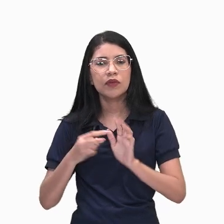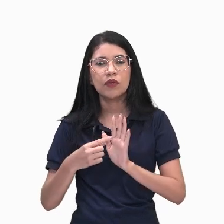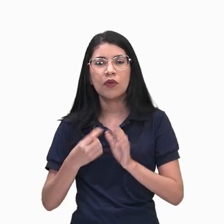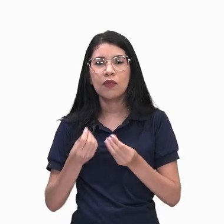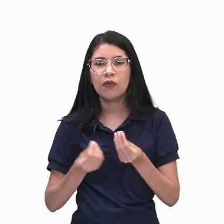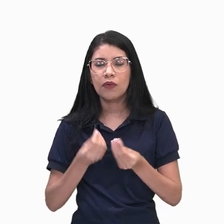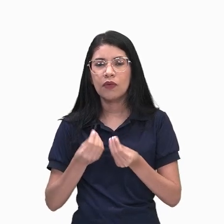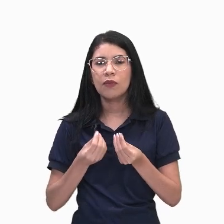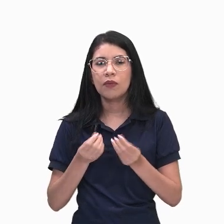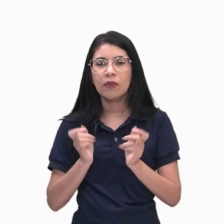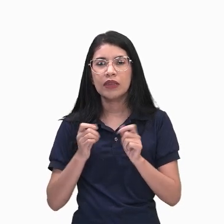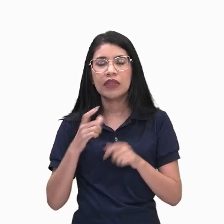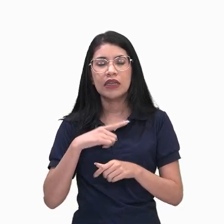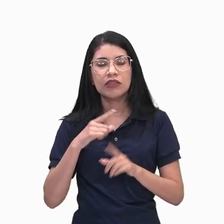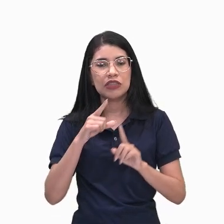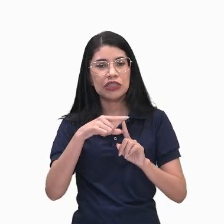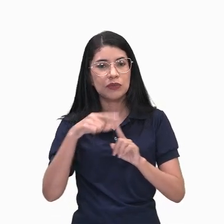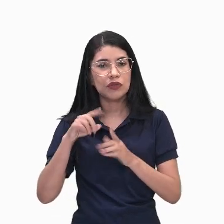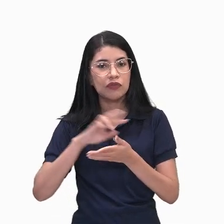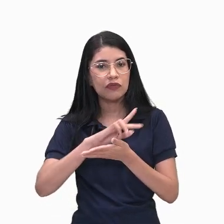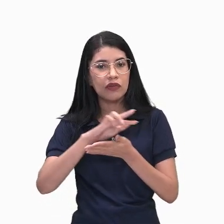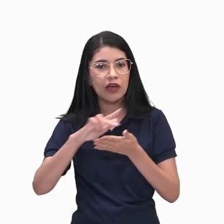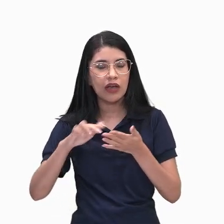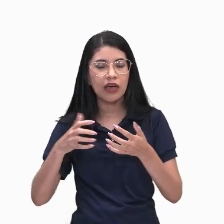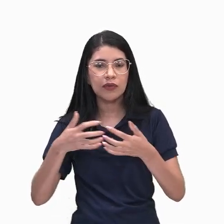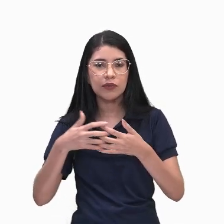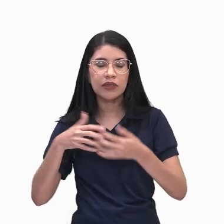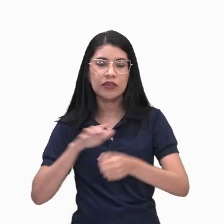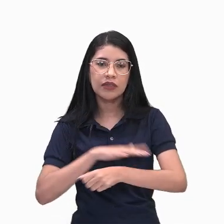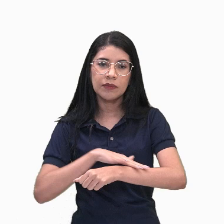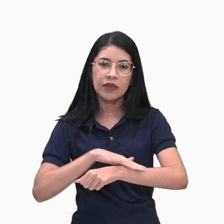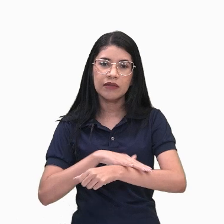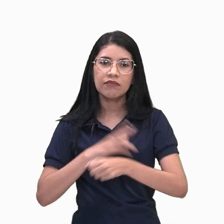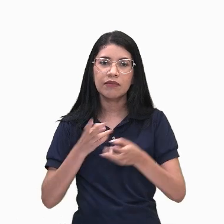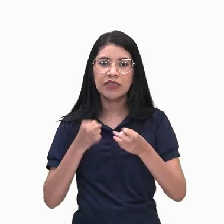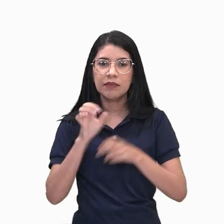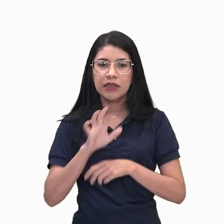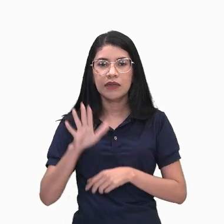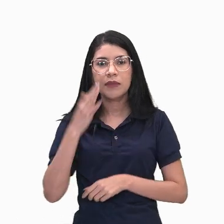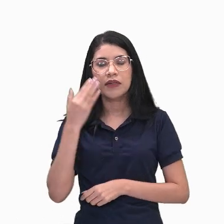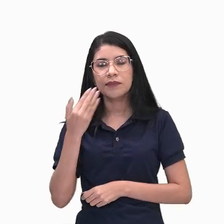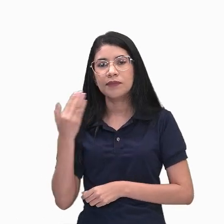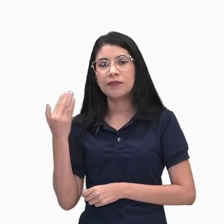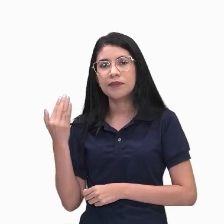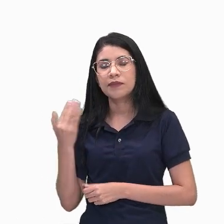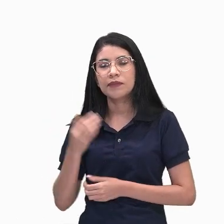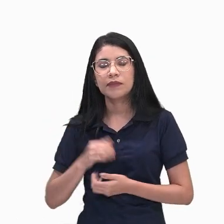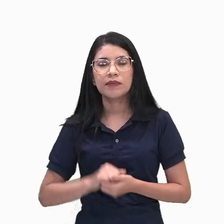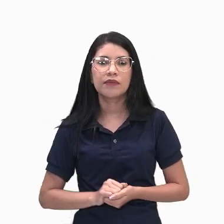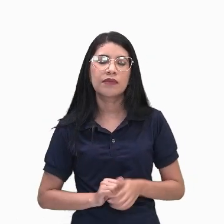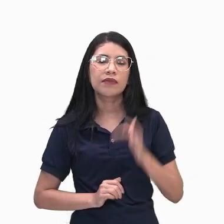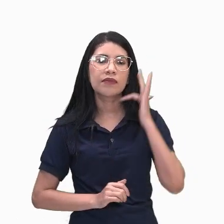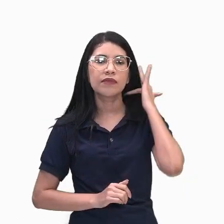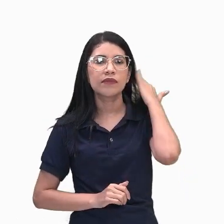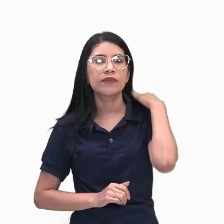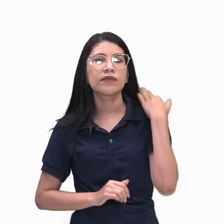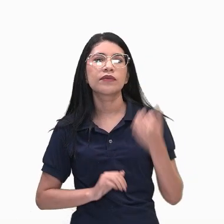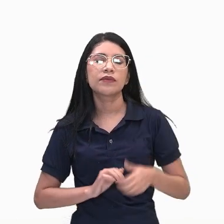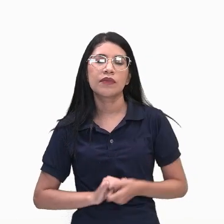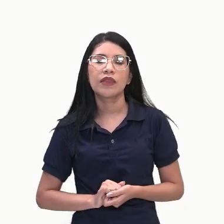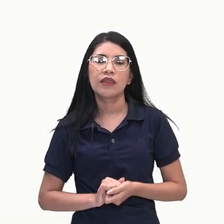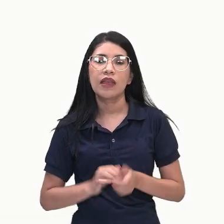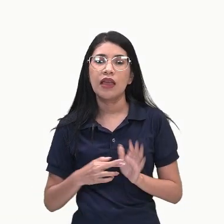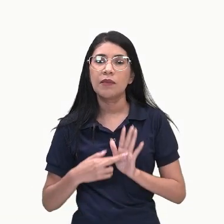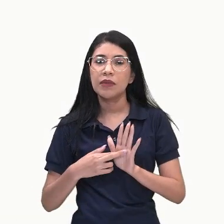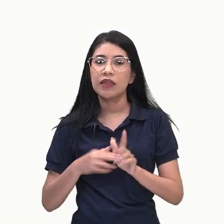entender que existem tipos diferentes de tecido epitelial. Então, observa comigo aí nessa imagem, nós temos aí uma representação de um